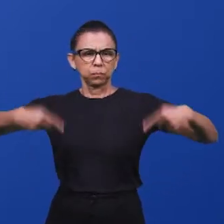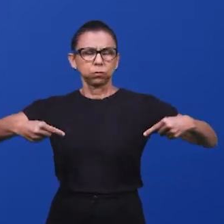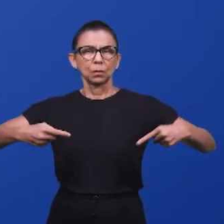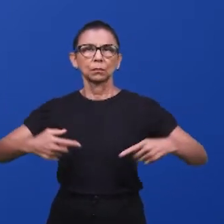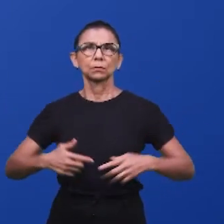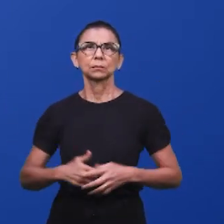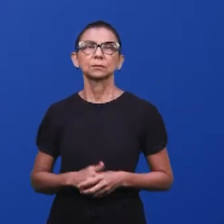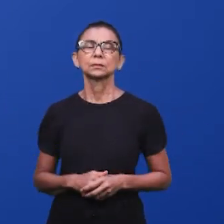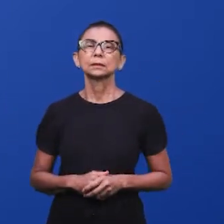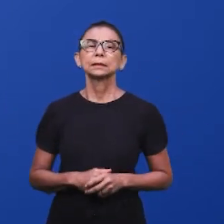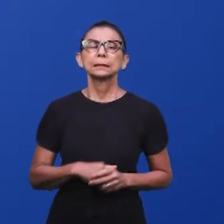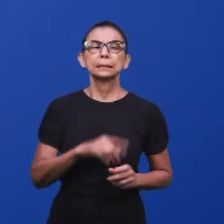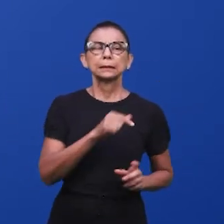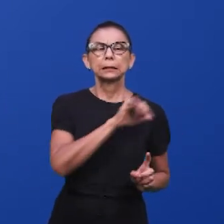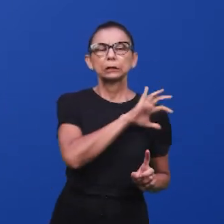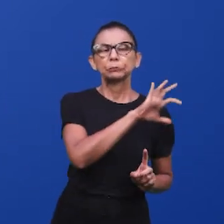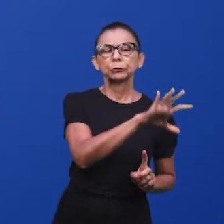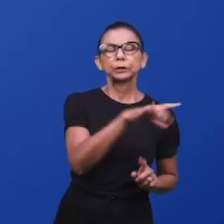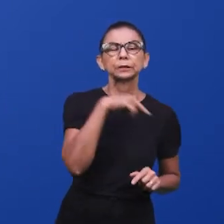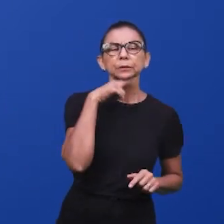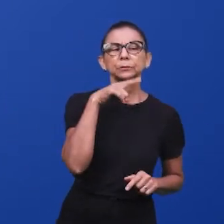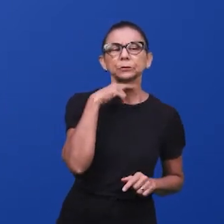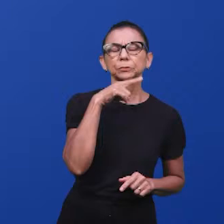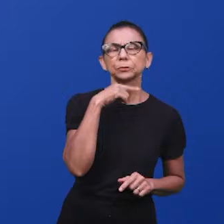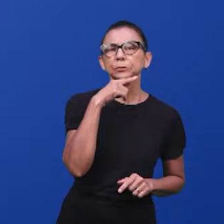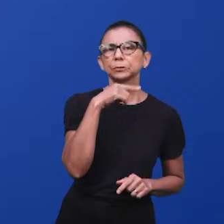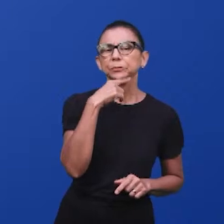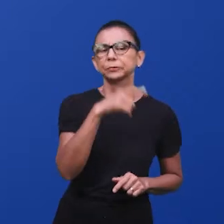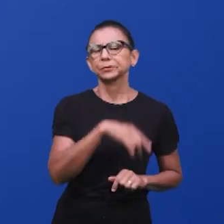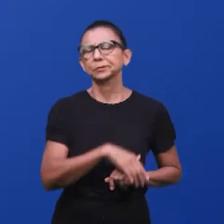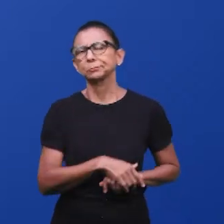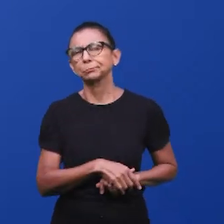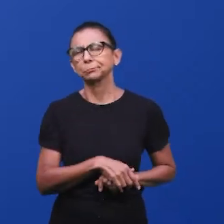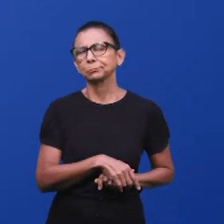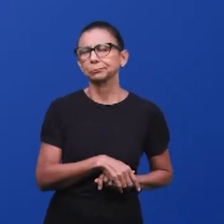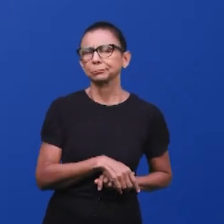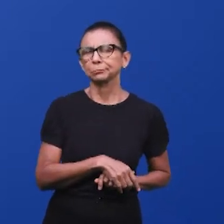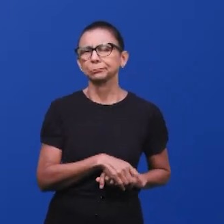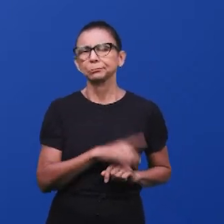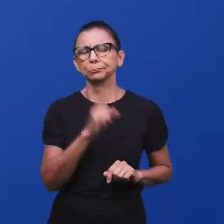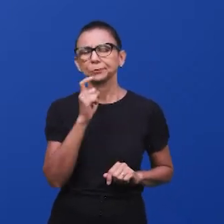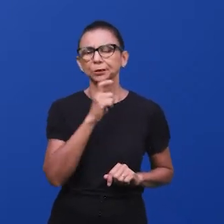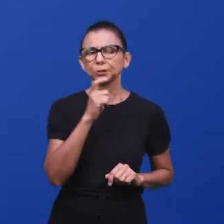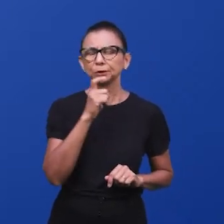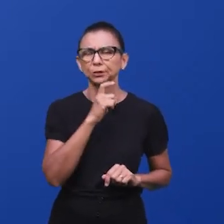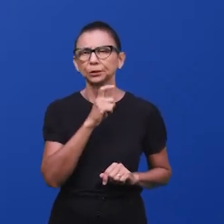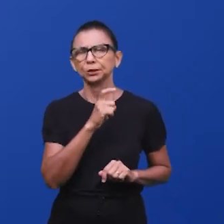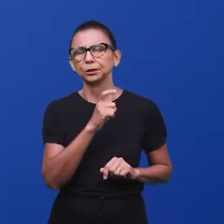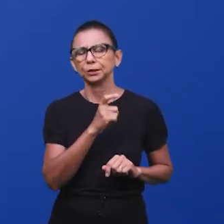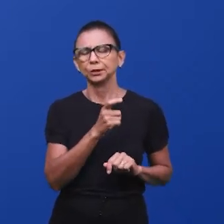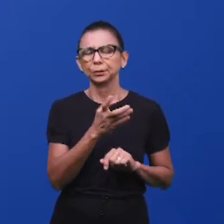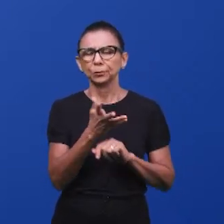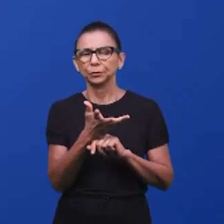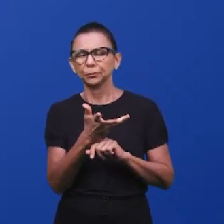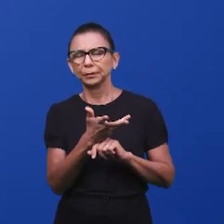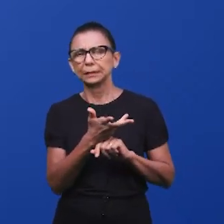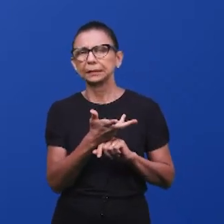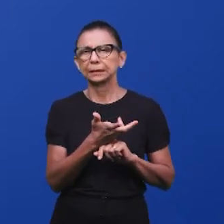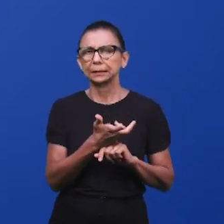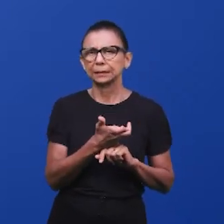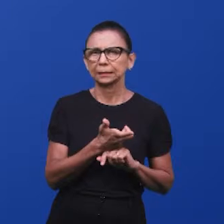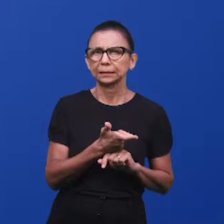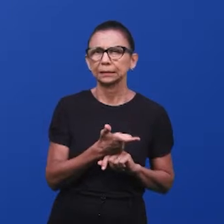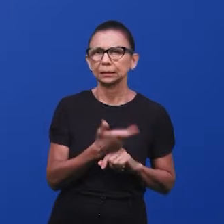de Deus. De que forma? Forjando dúvidas, questionamentos, baseados na razão, fazendo com